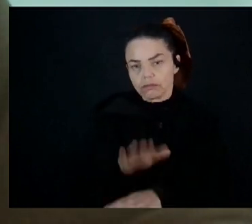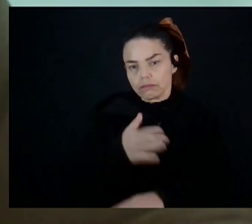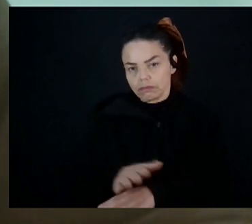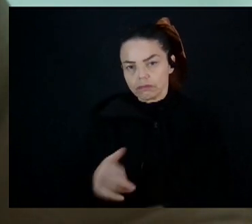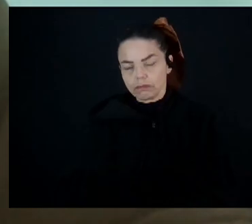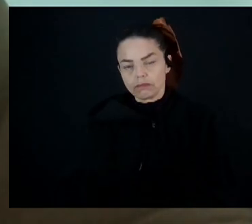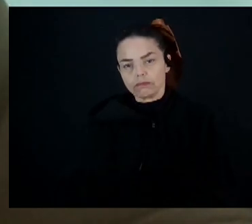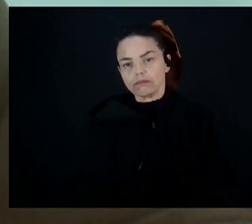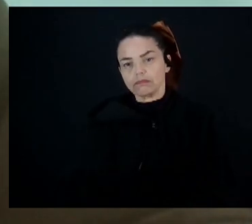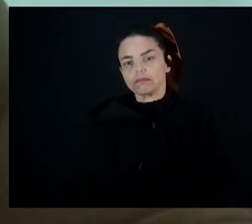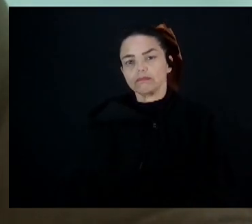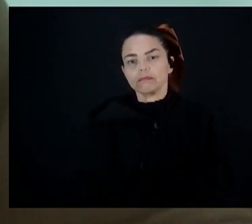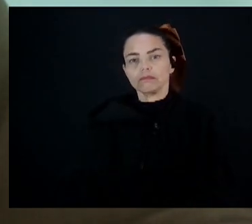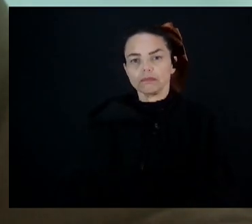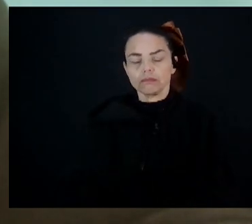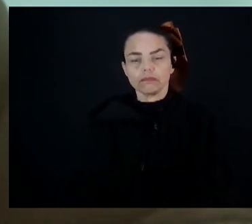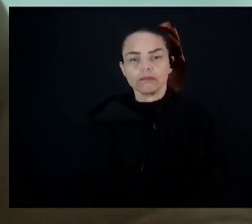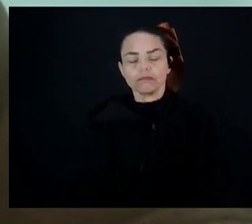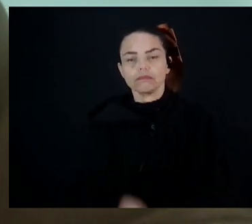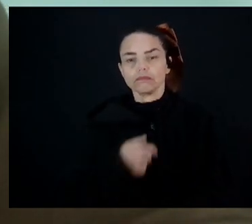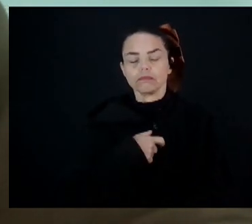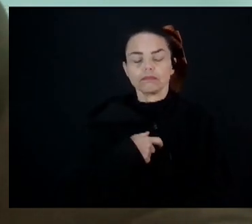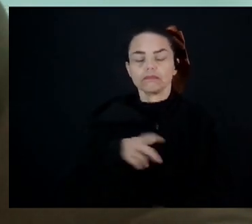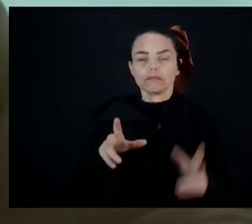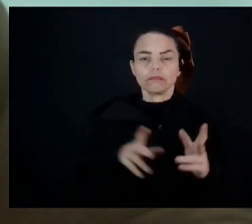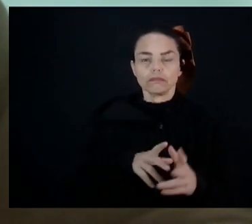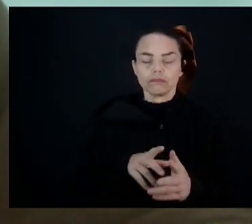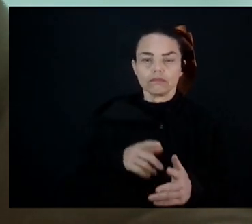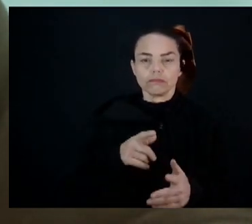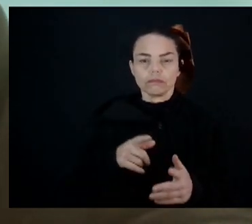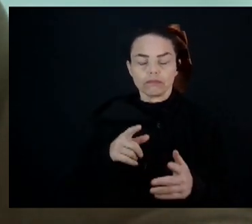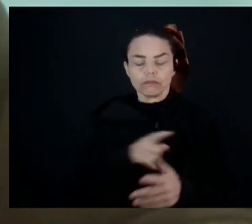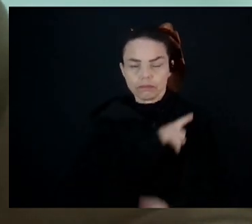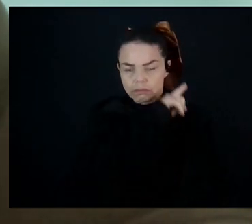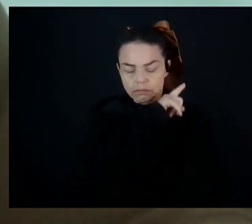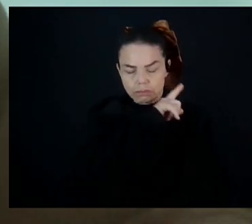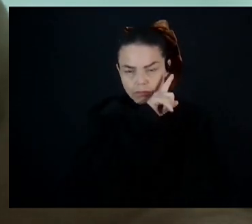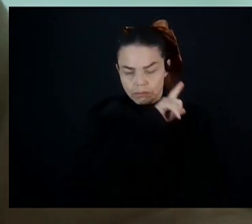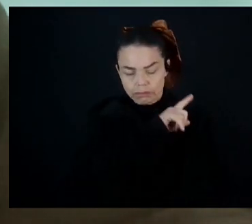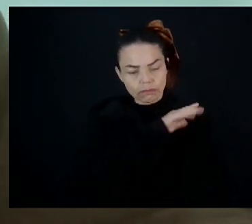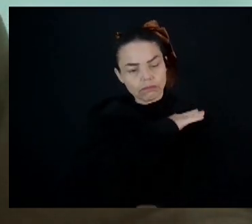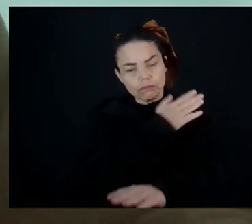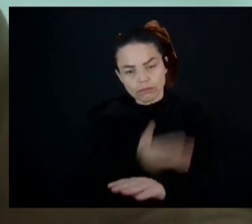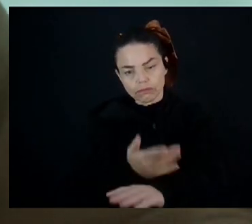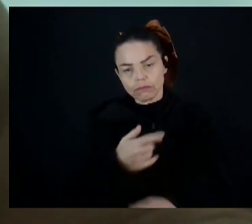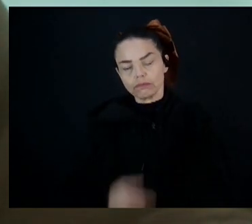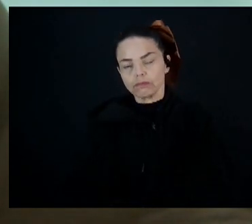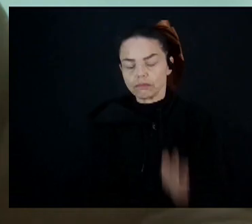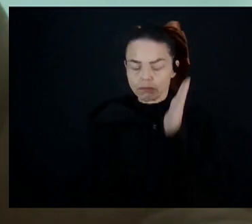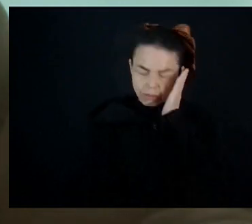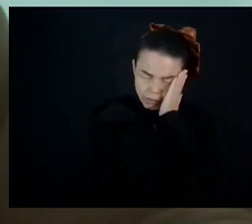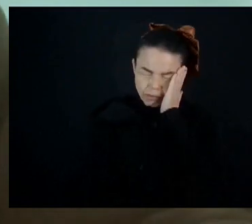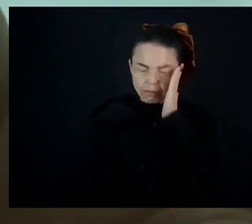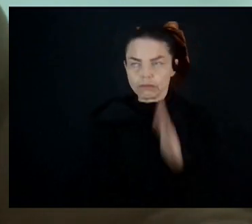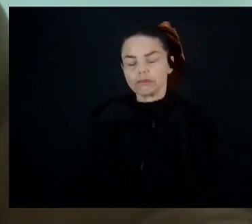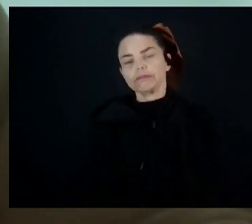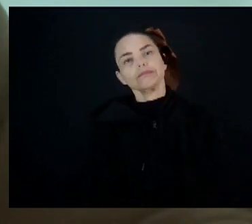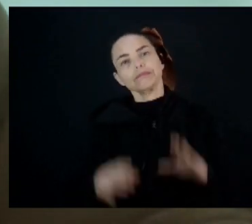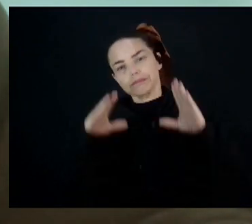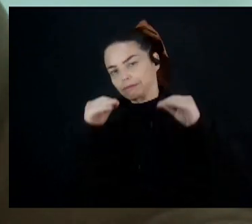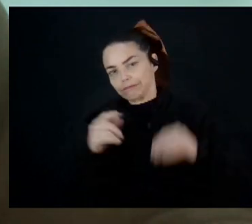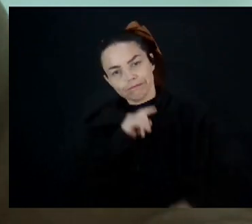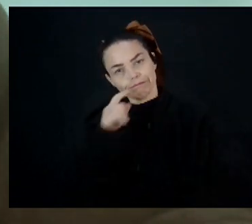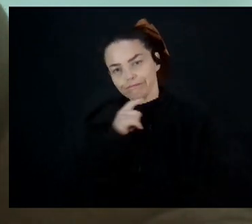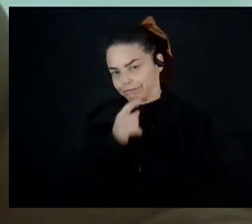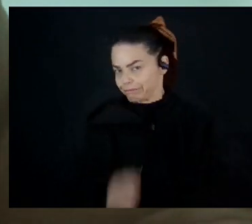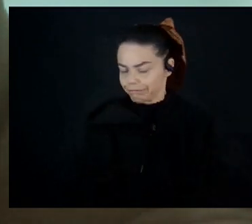você roubar horas de sono da noite, dormindo durante o dia, e você não conseguir desempenhar o número mínimo de horas